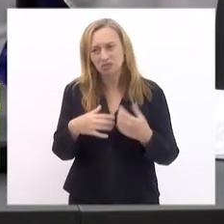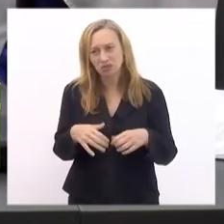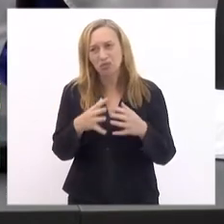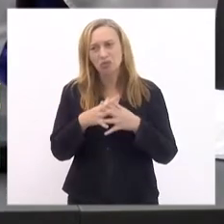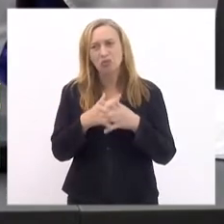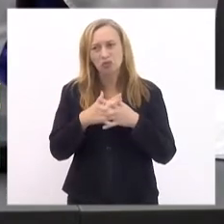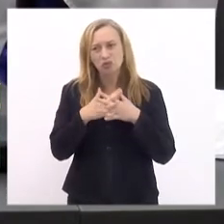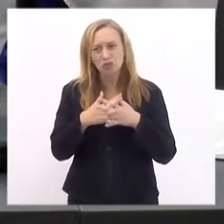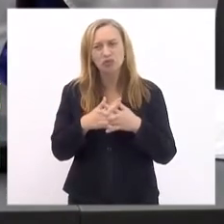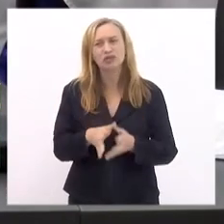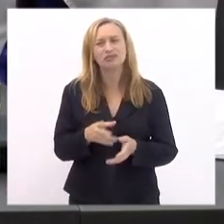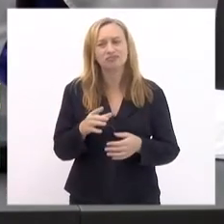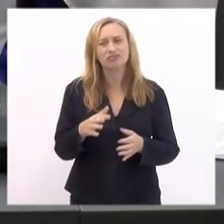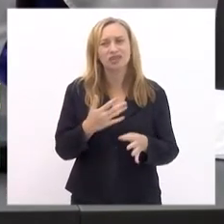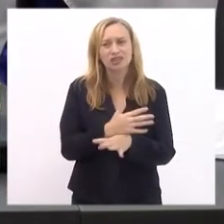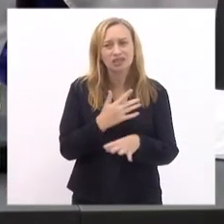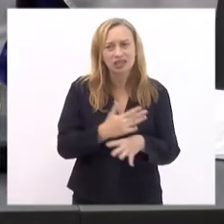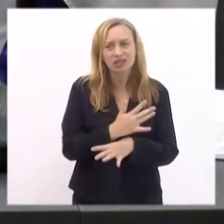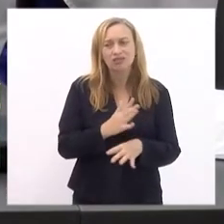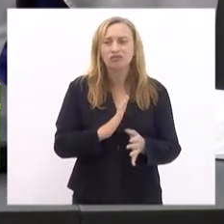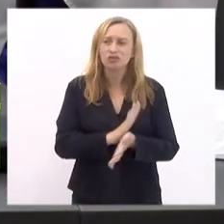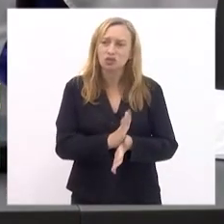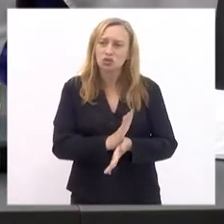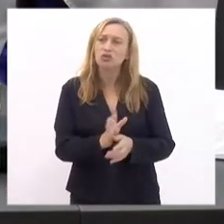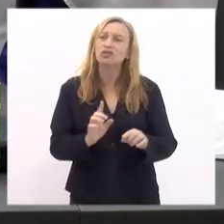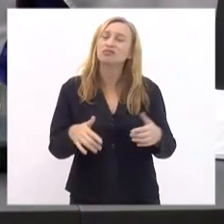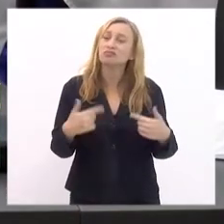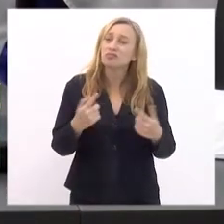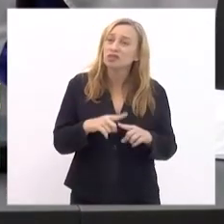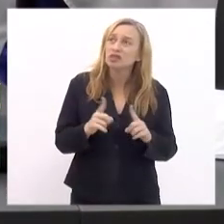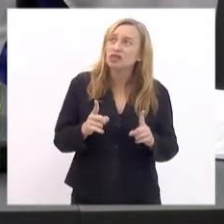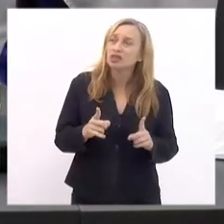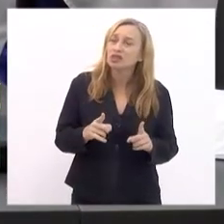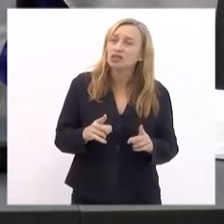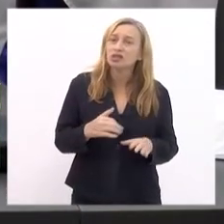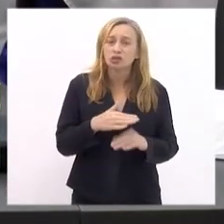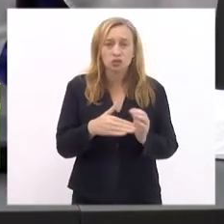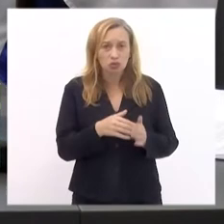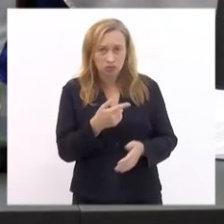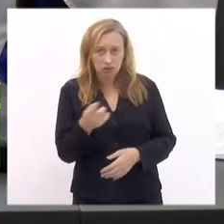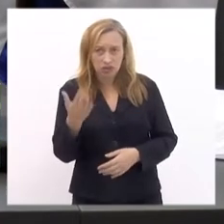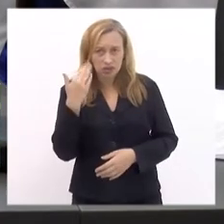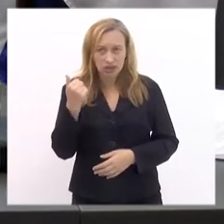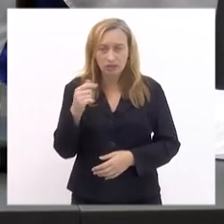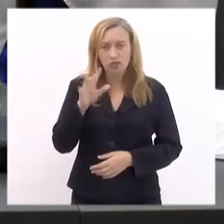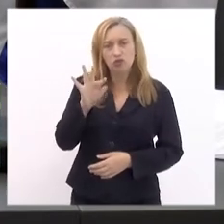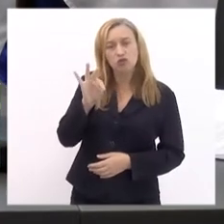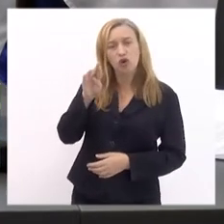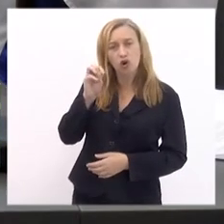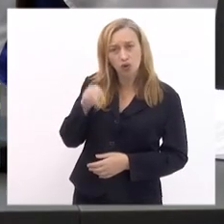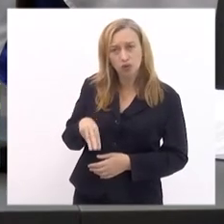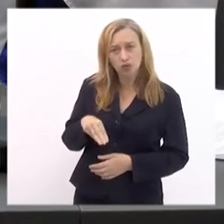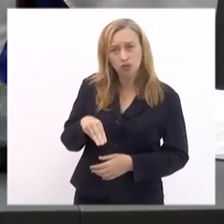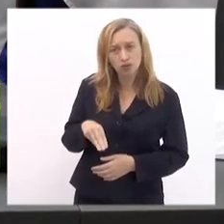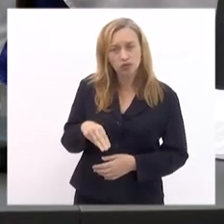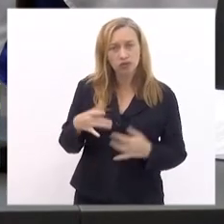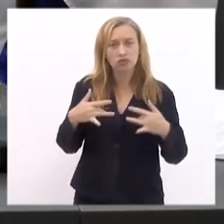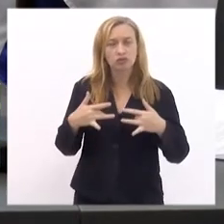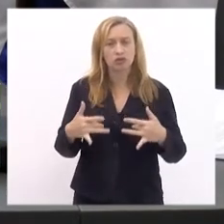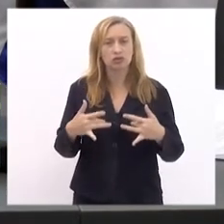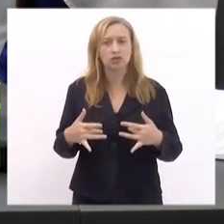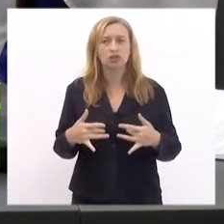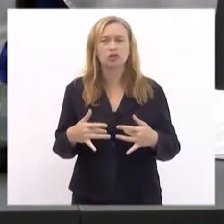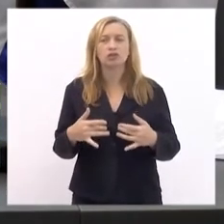foi muito devastada, mas, e além disso, não sei se todos sabem aqui, o Fórum de Economia Solidária de Petrópolis, o